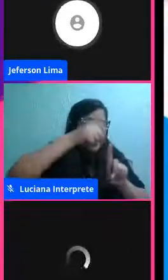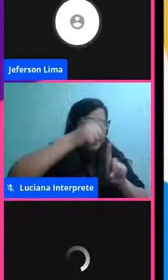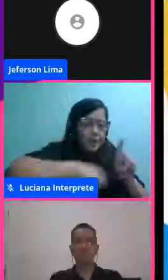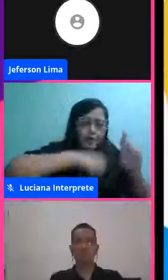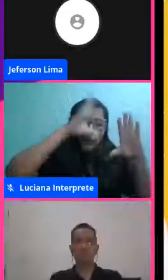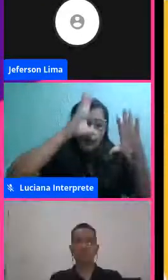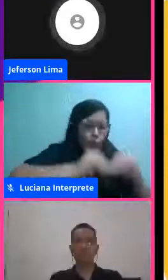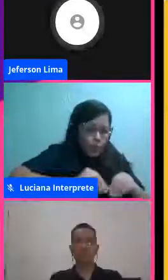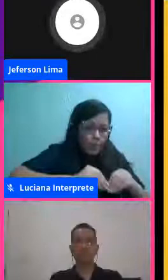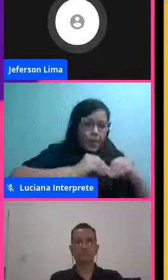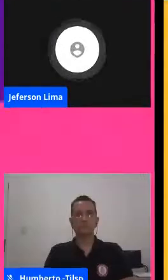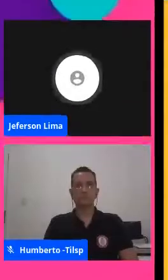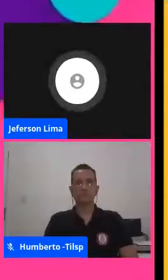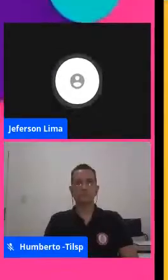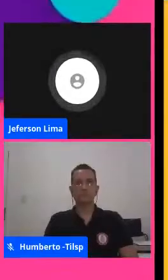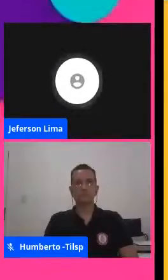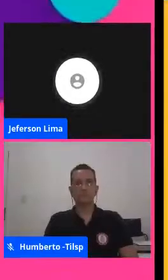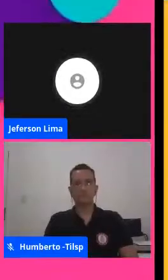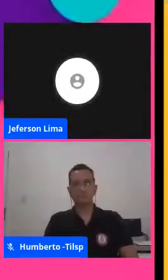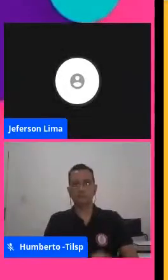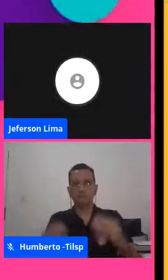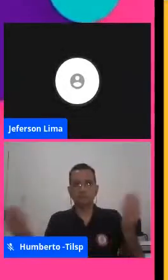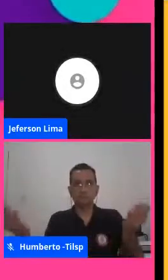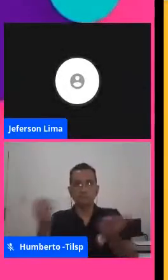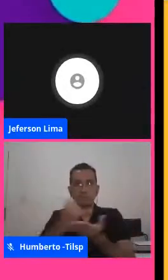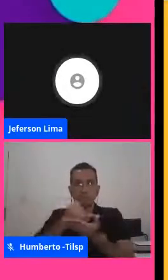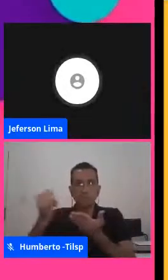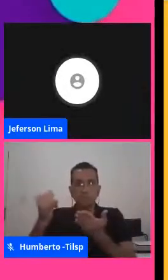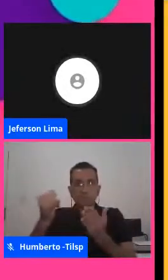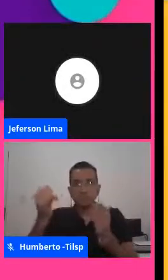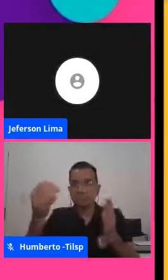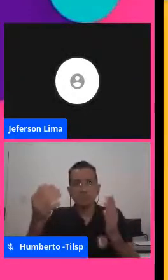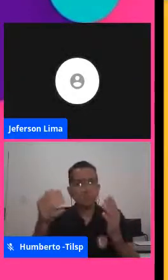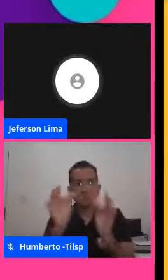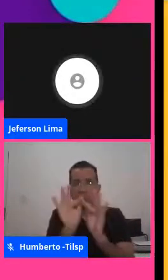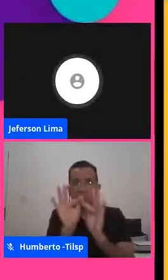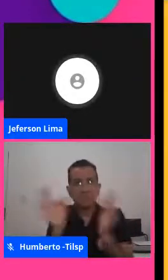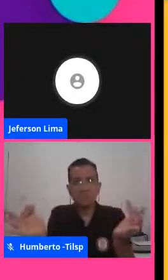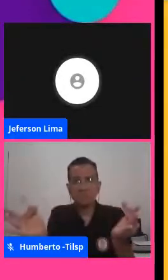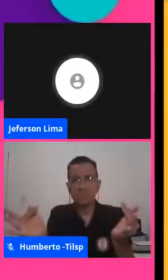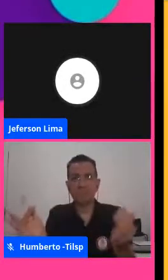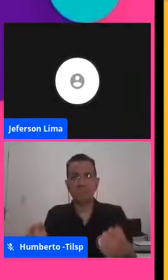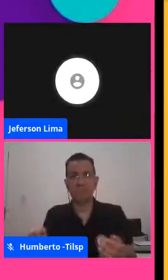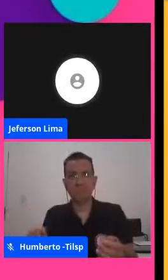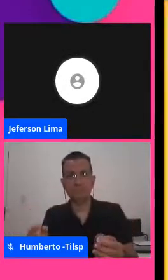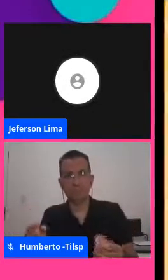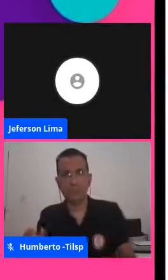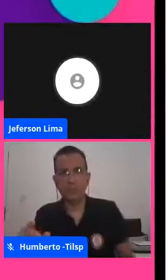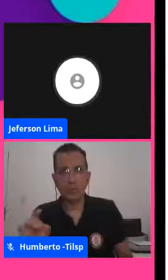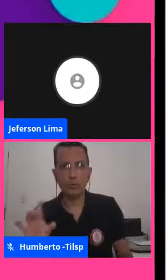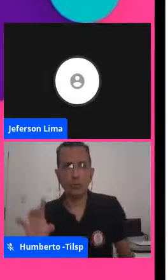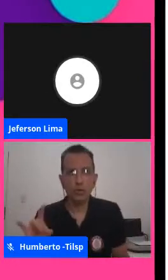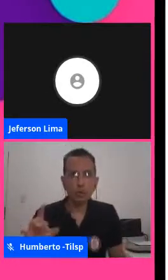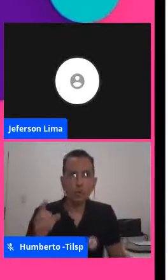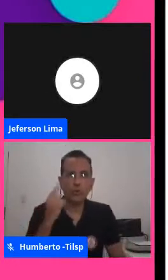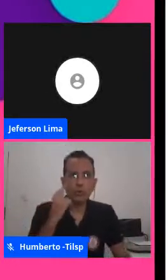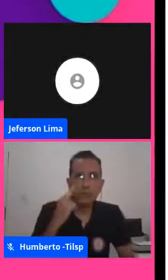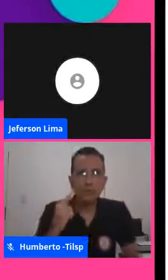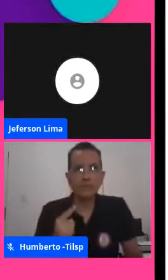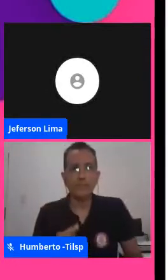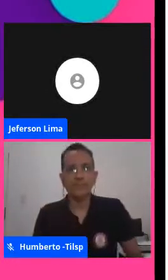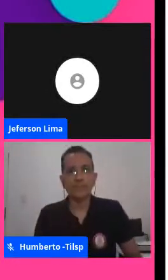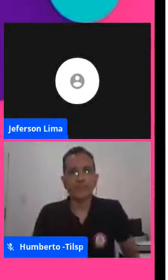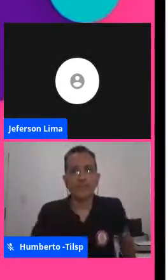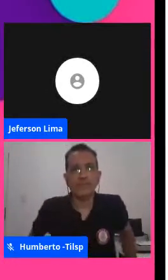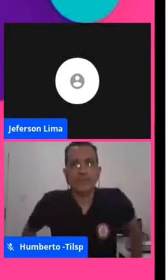nossa aplicação aqui. E para a gente iniciar um projeto nesse aqui, é tão simples quanto. Eu vou só fechar aqui, porque eu acho que deslogou da minha conta.